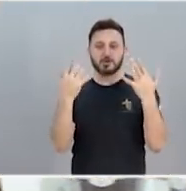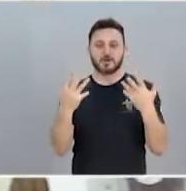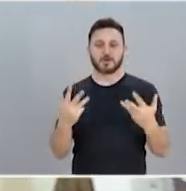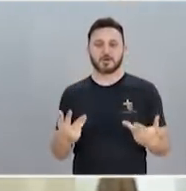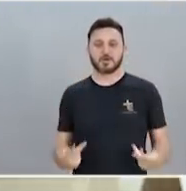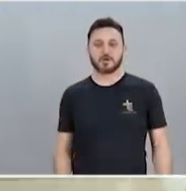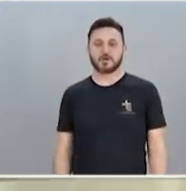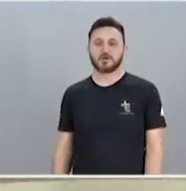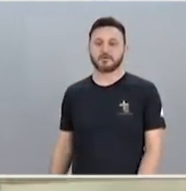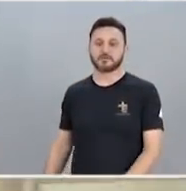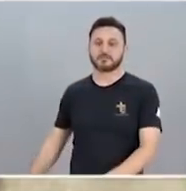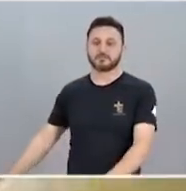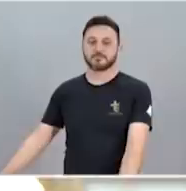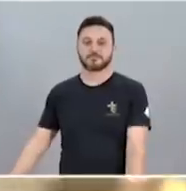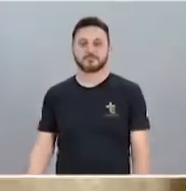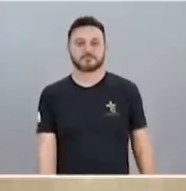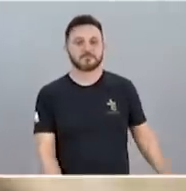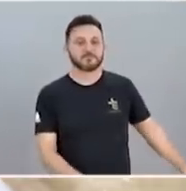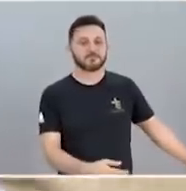aleluia,